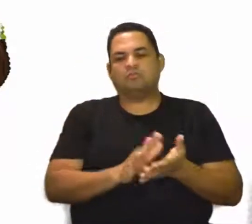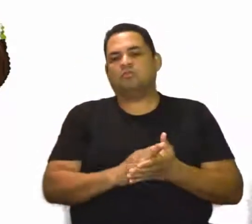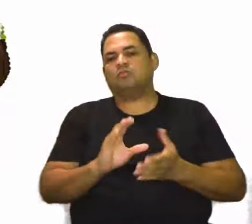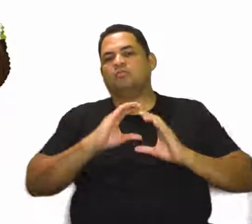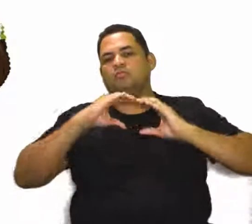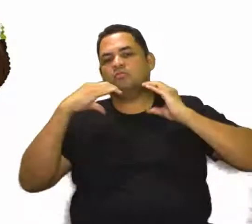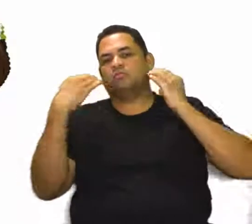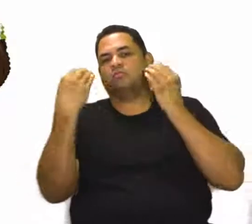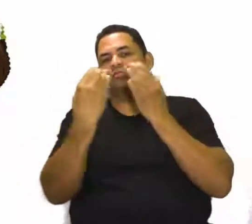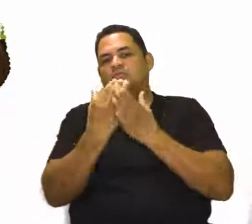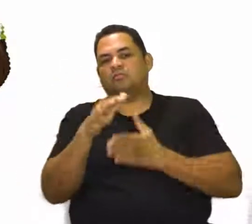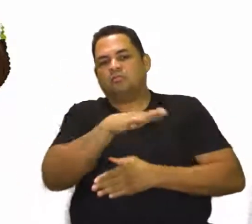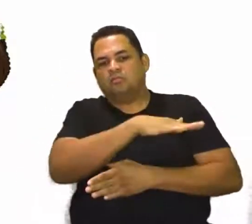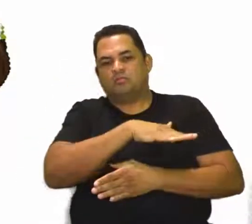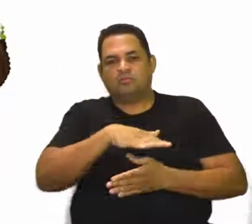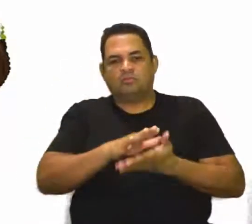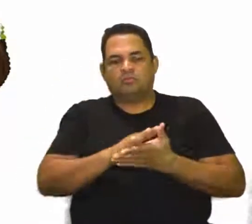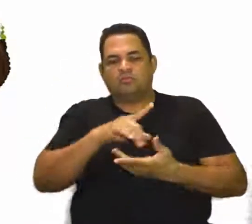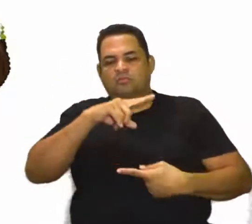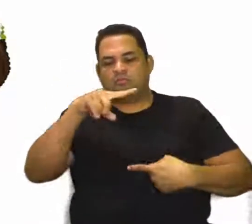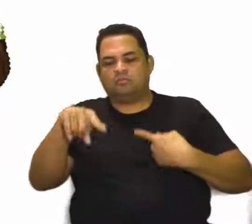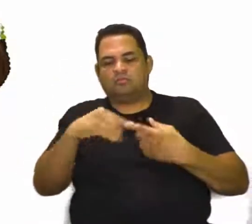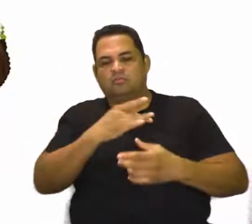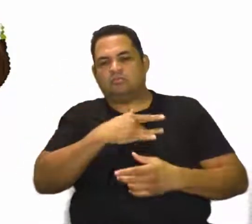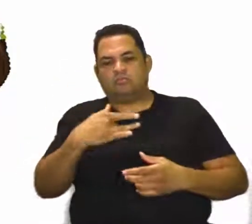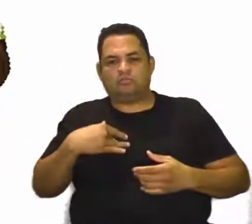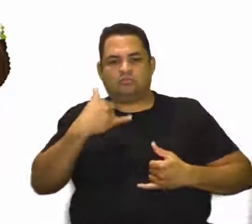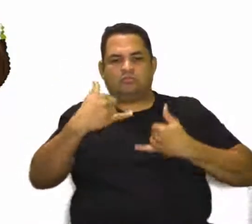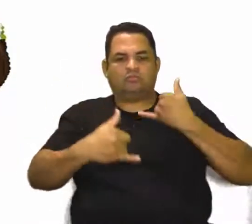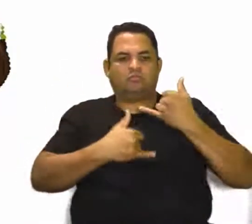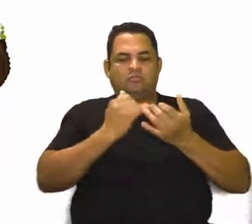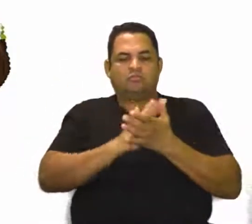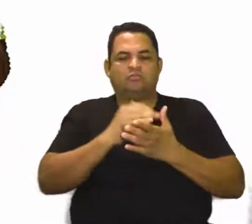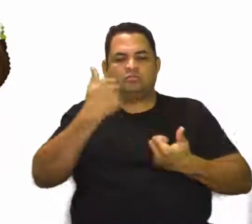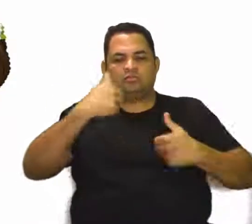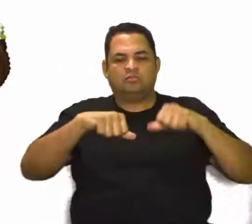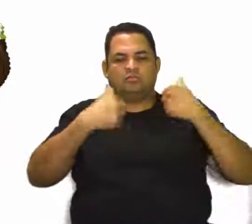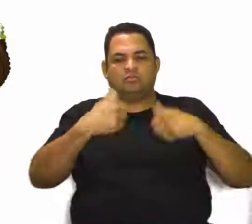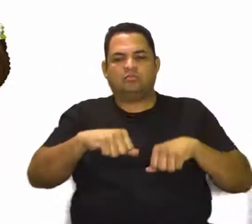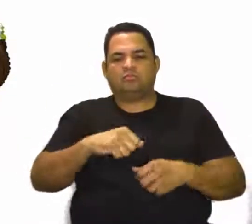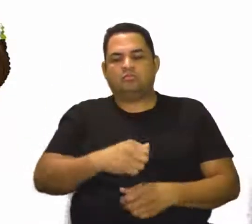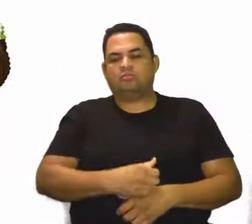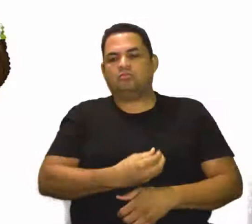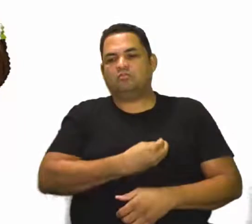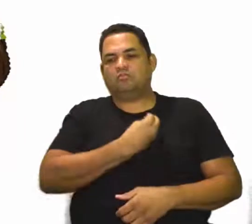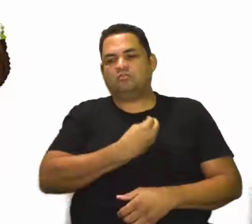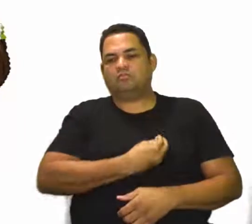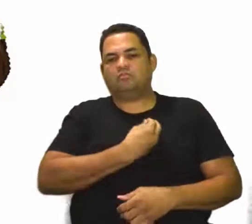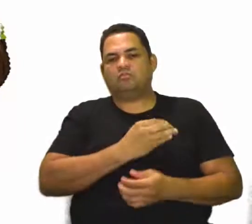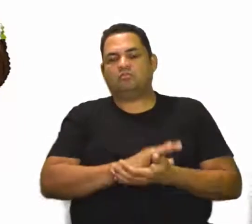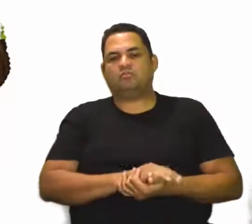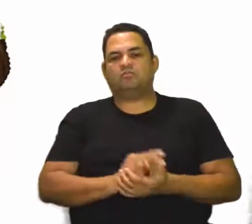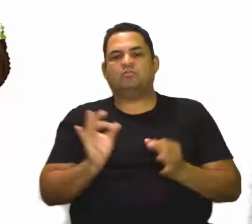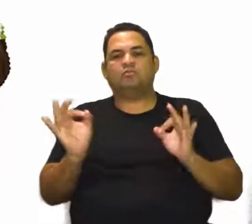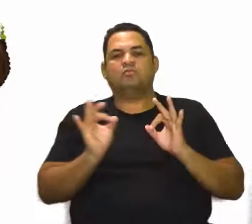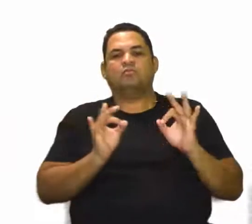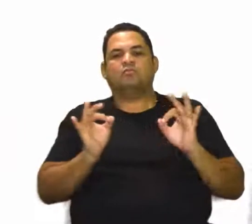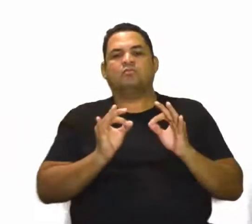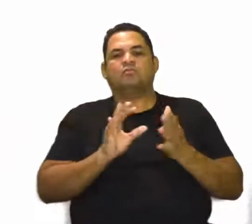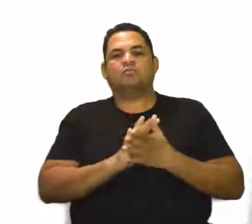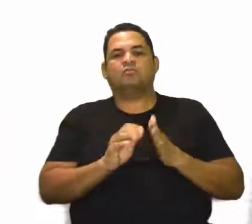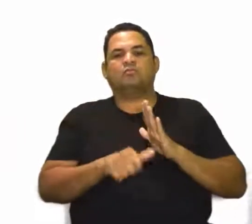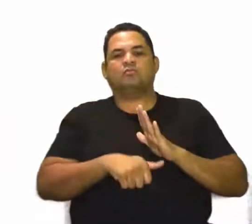física na comunidade local para fins de saúde, de lazer e também de qualidade de vida. Perfeito. Então vamos iniciar o nosso